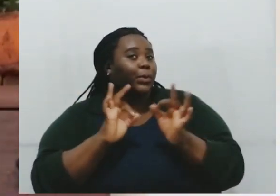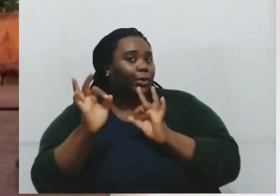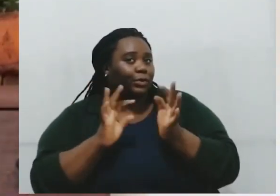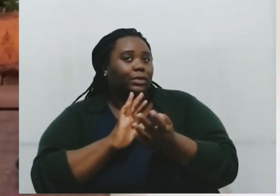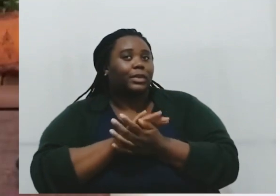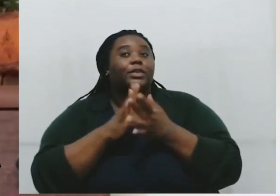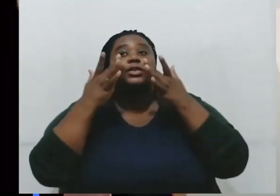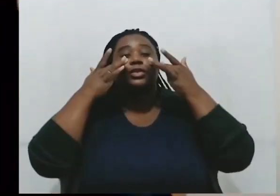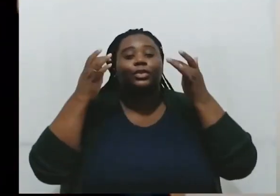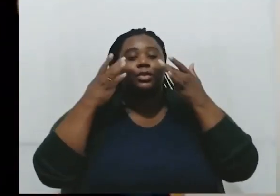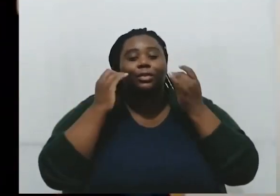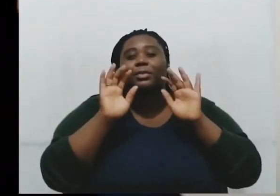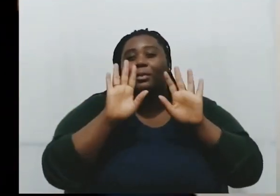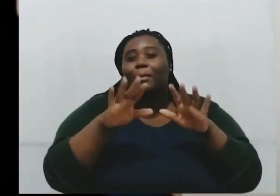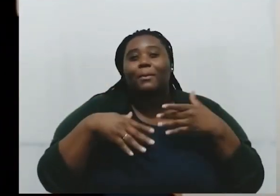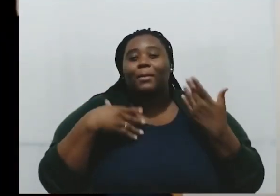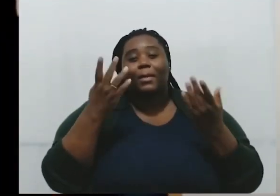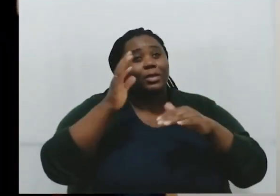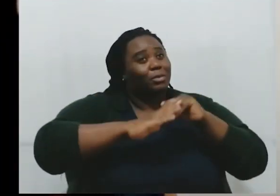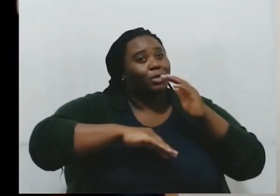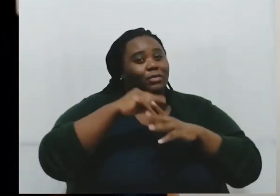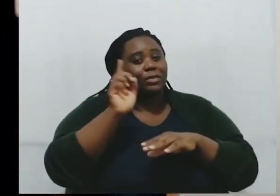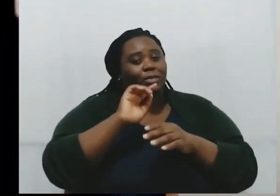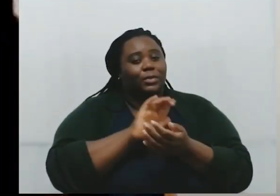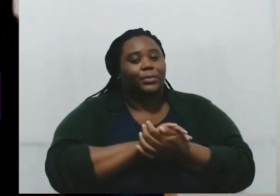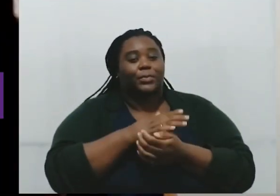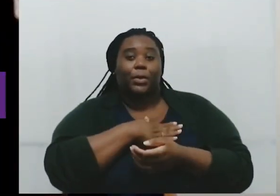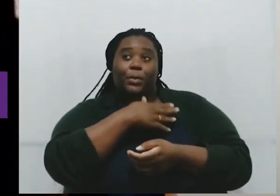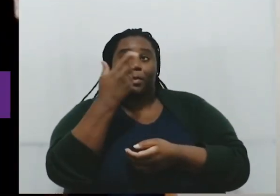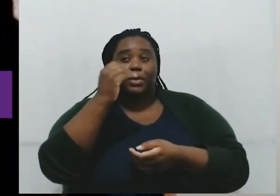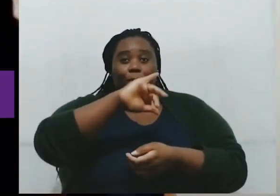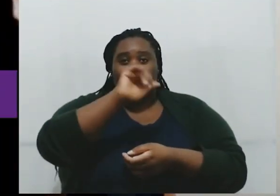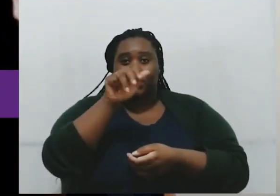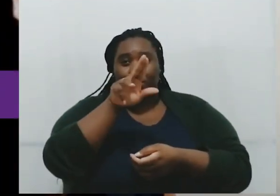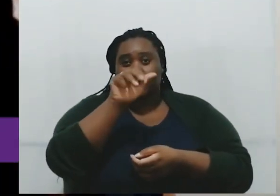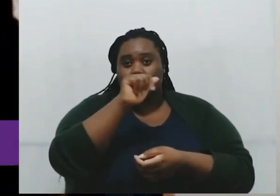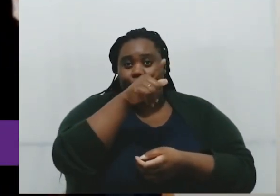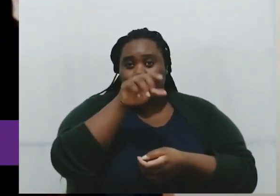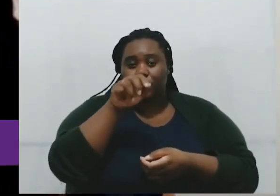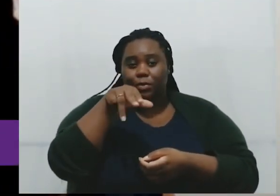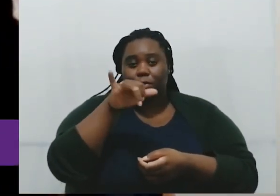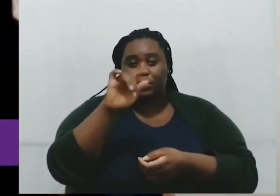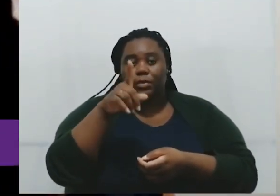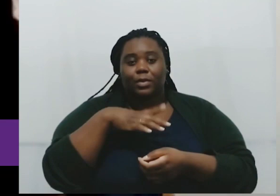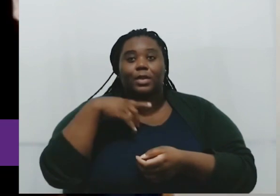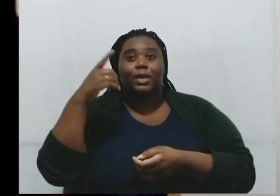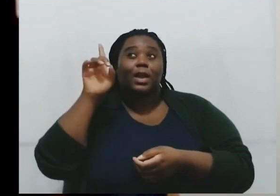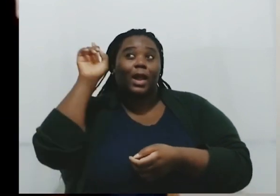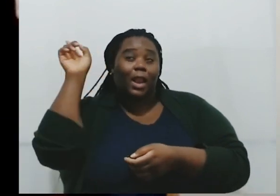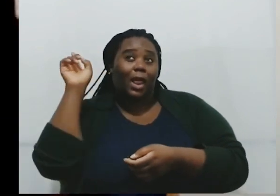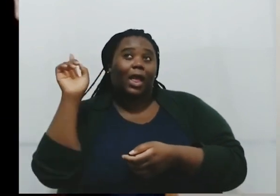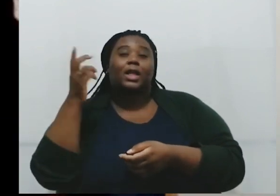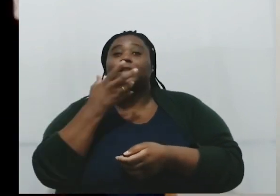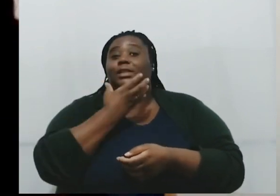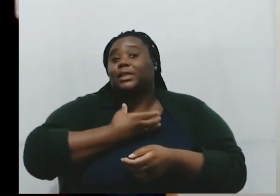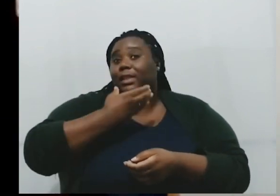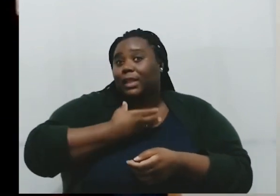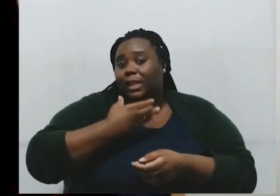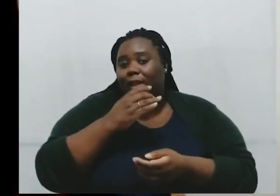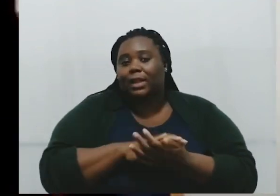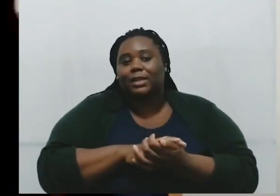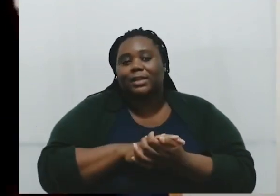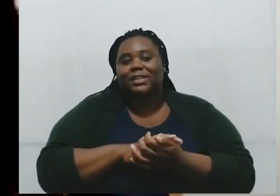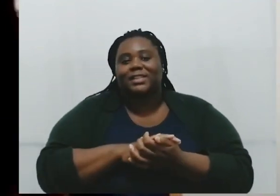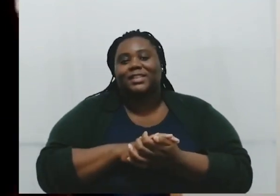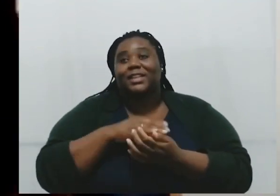bem amador ainda. Eu sou João Nin, artista potiguara do Rio Grande do Norte, de Natal especificamente, do Alecrim.